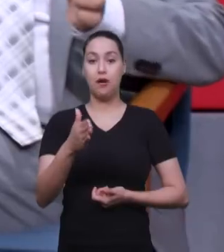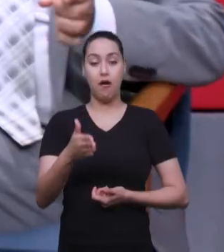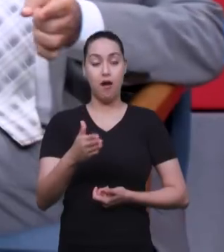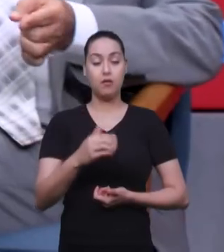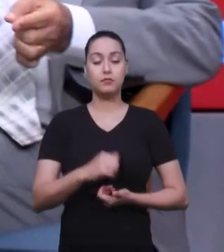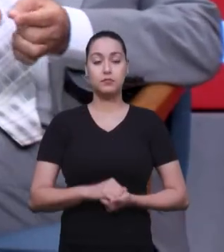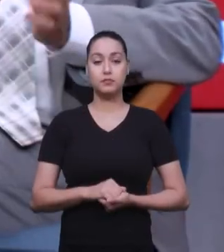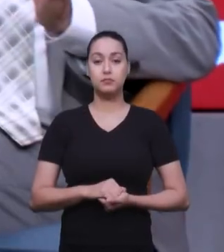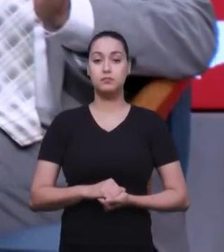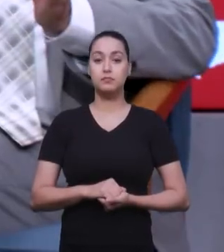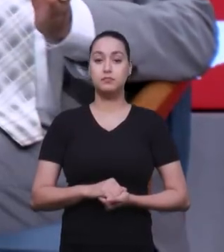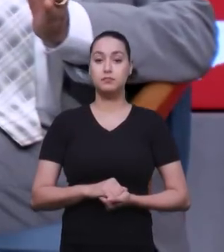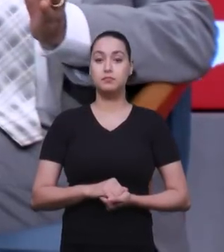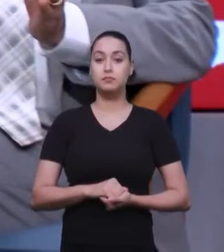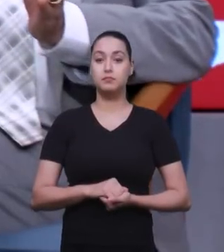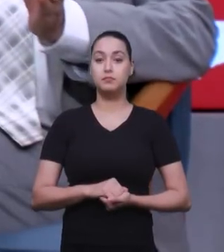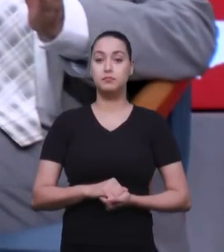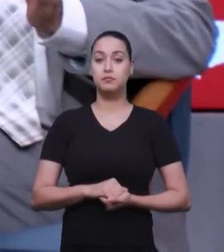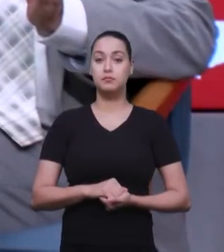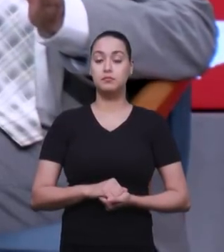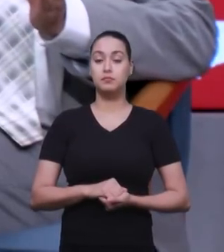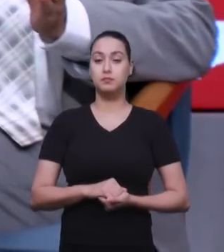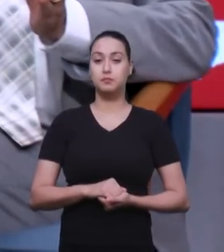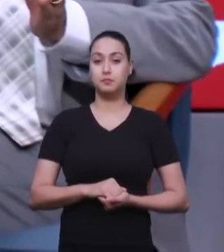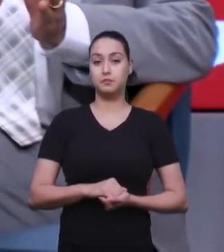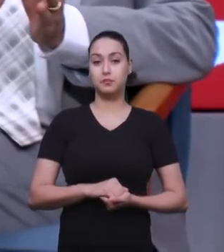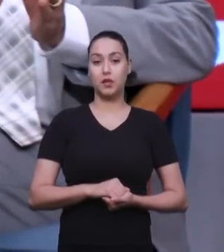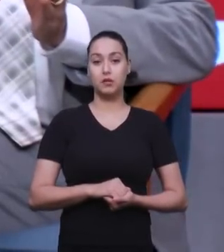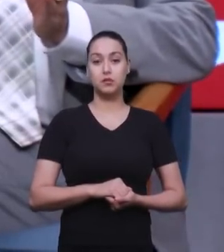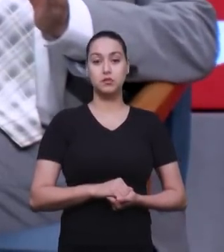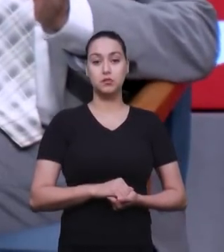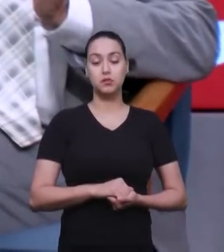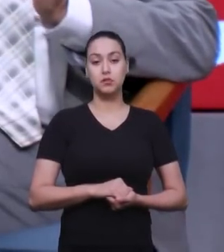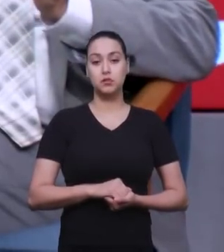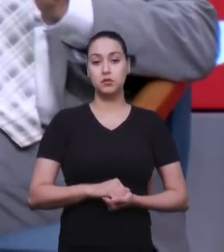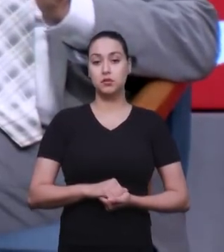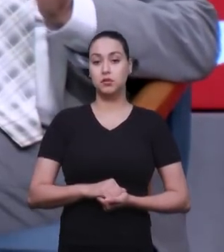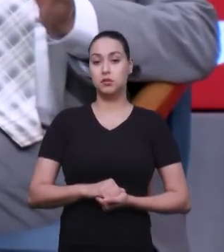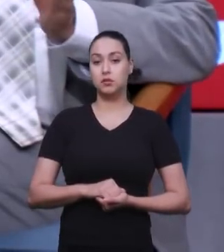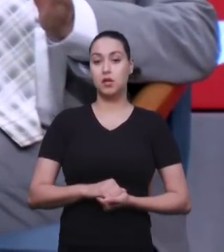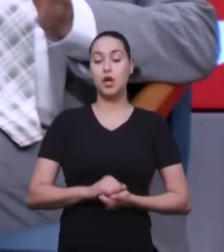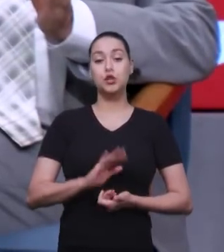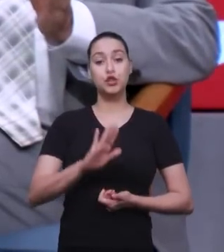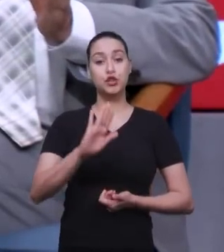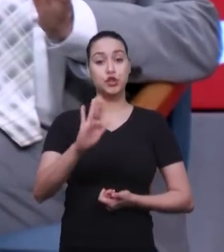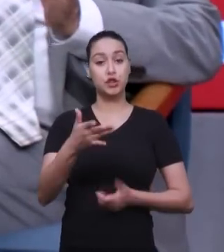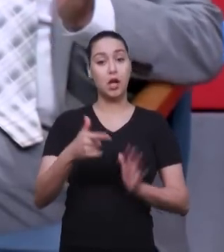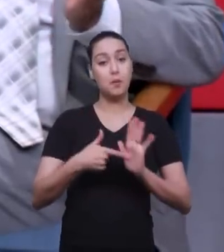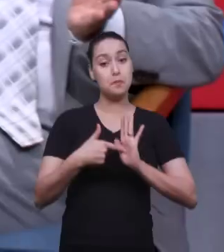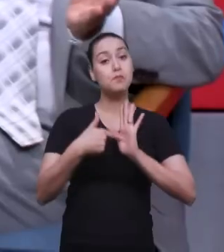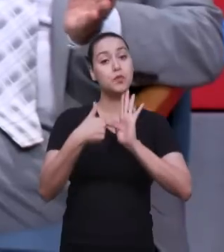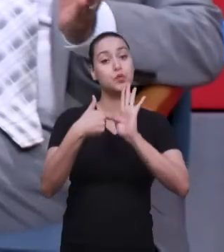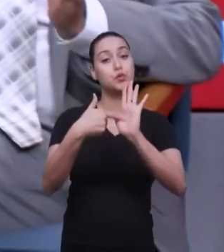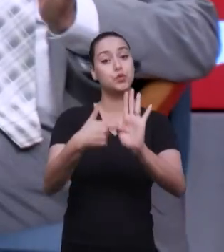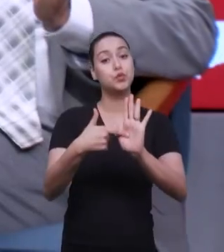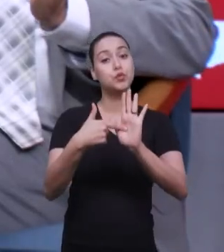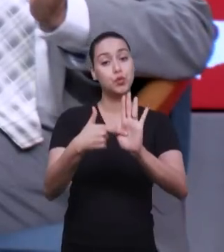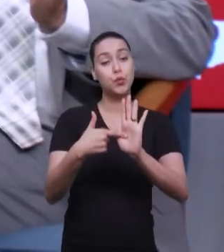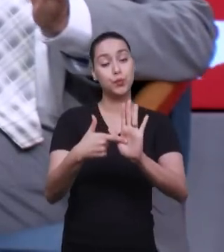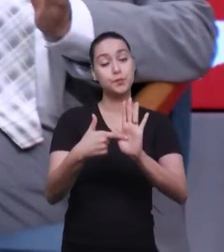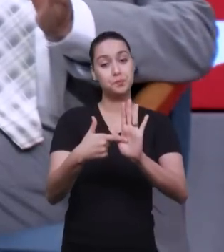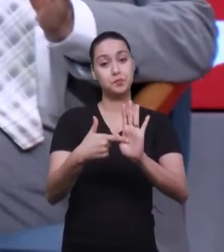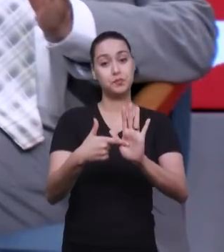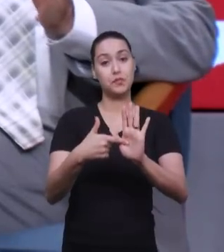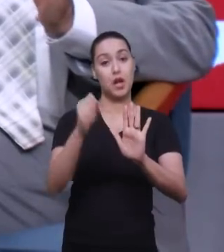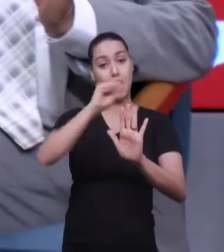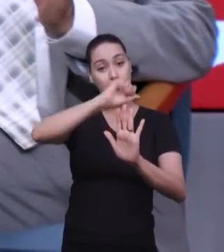está já colocado aí, né, de forma bastante implícita, mas de